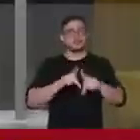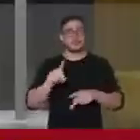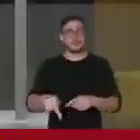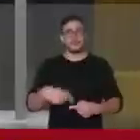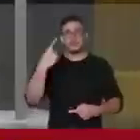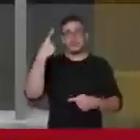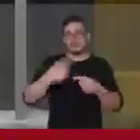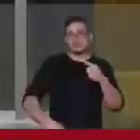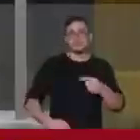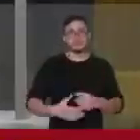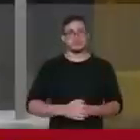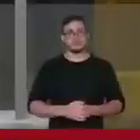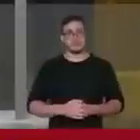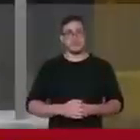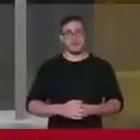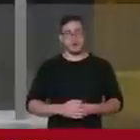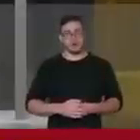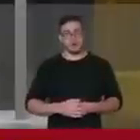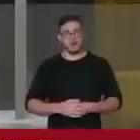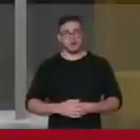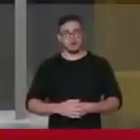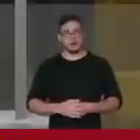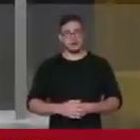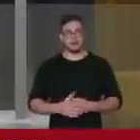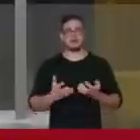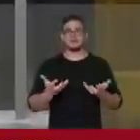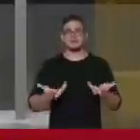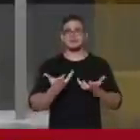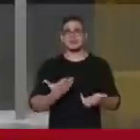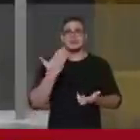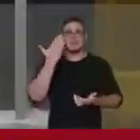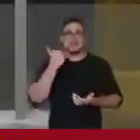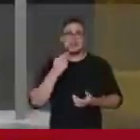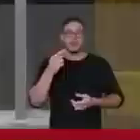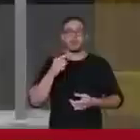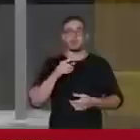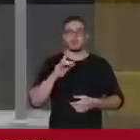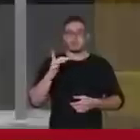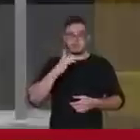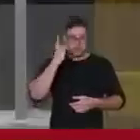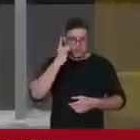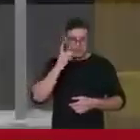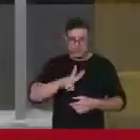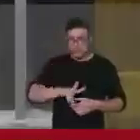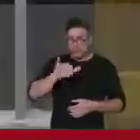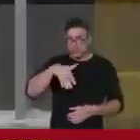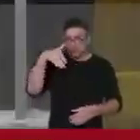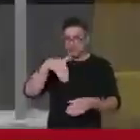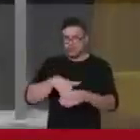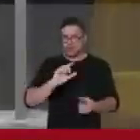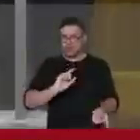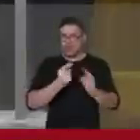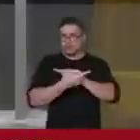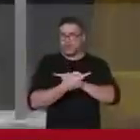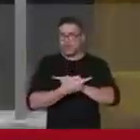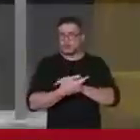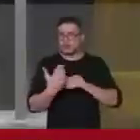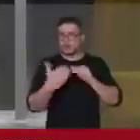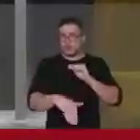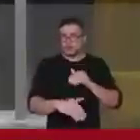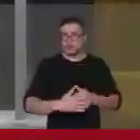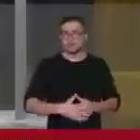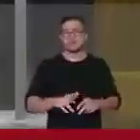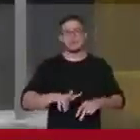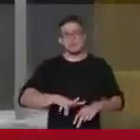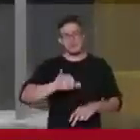necessitados quero ver Esses deputados votarem contra farão aquilo que foi feito ontem nas ruas também